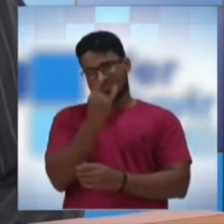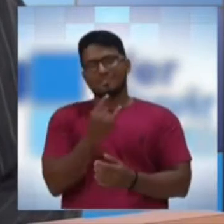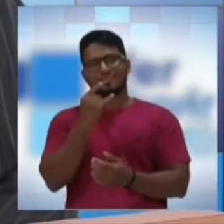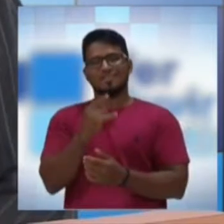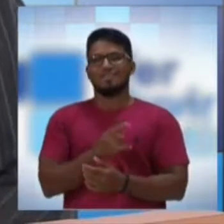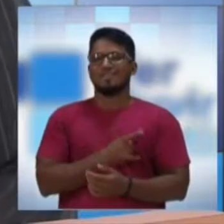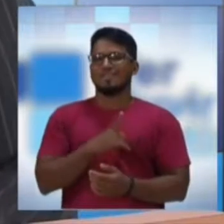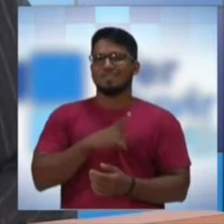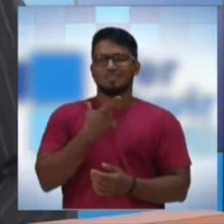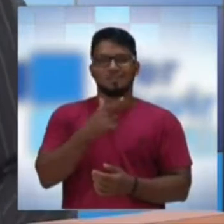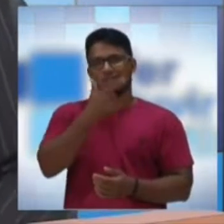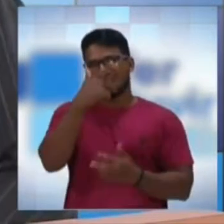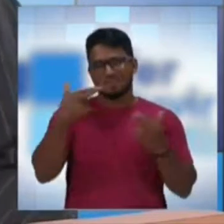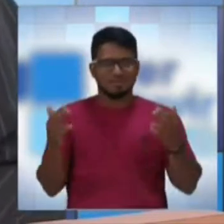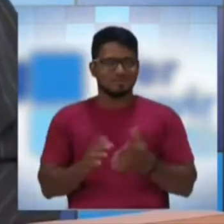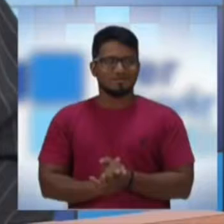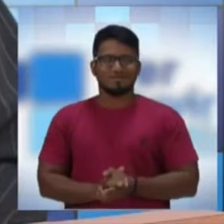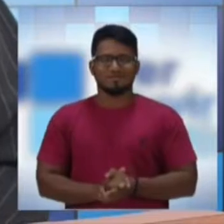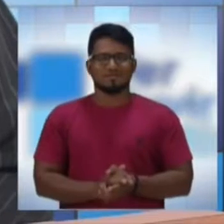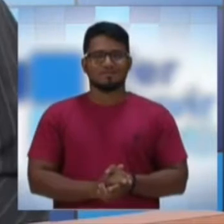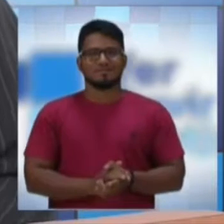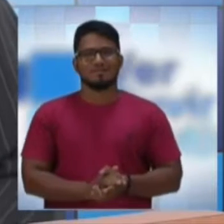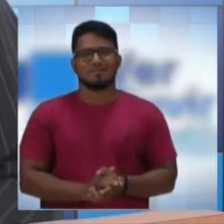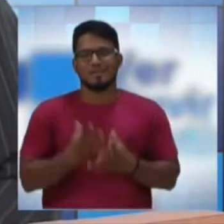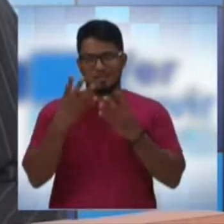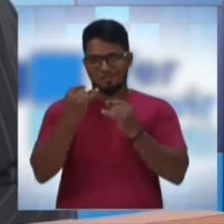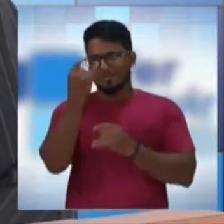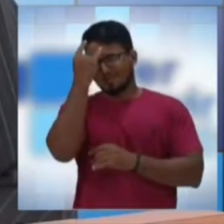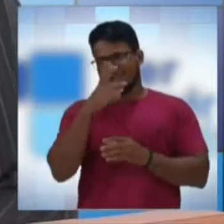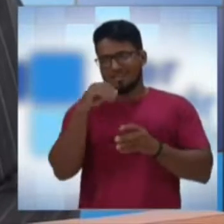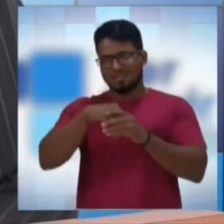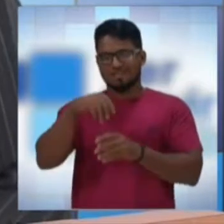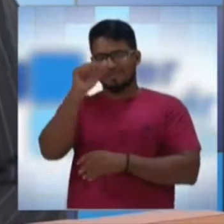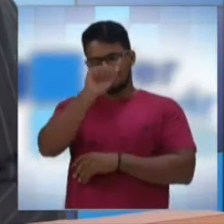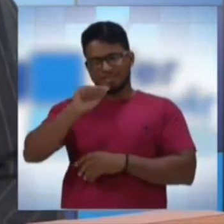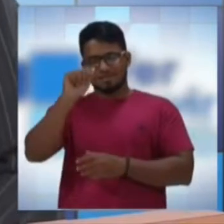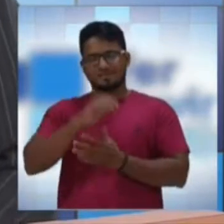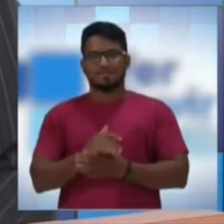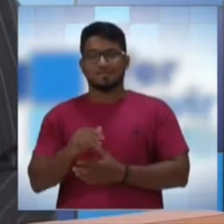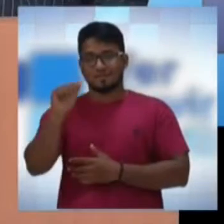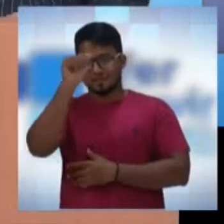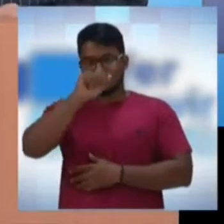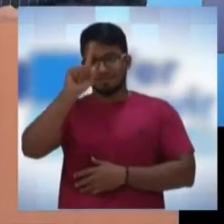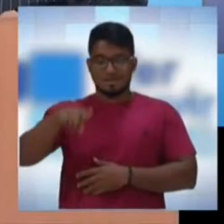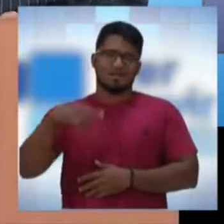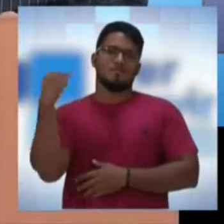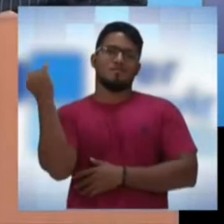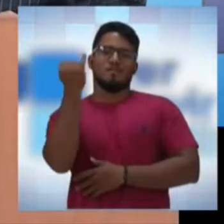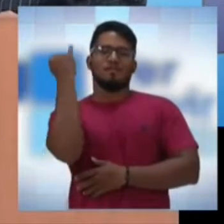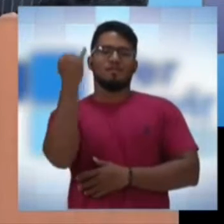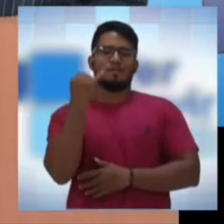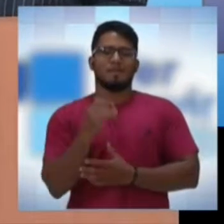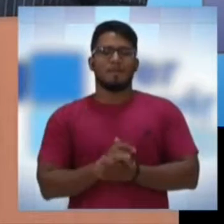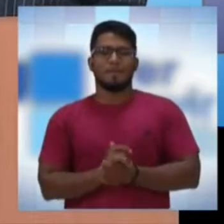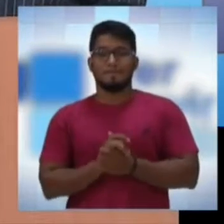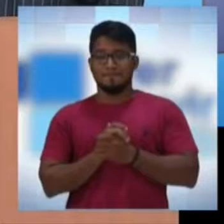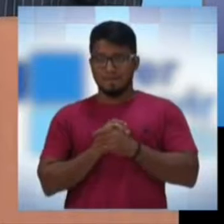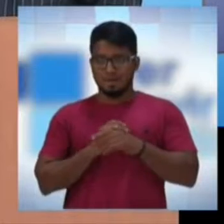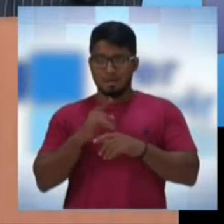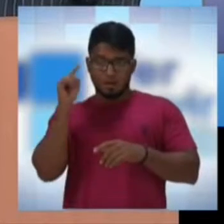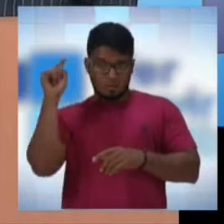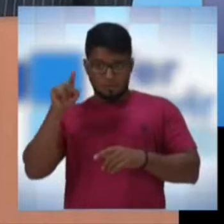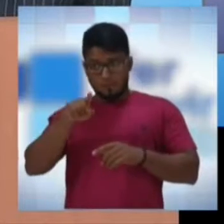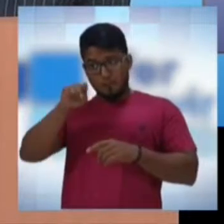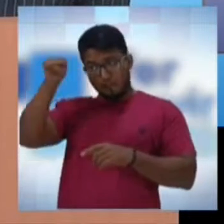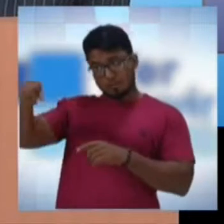cego. Não tinha outra coisa, não. Tinha que ter muito cego mesmo. Bom, a associação ela é importante,